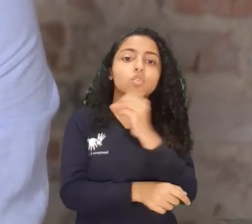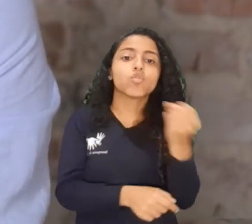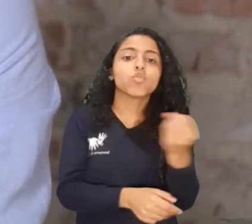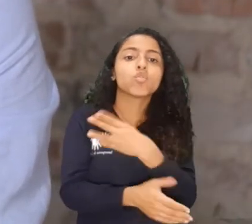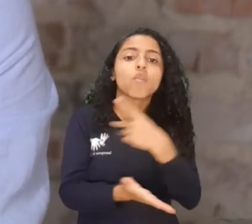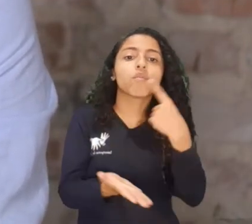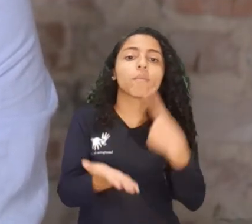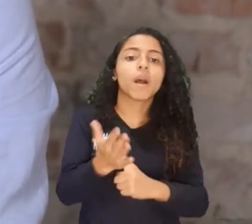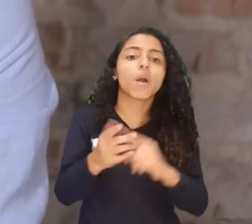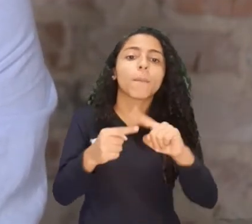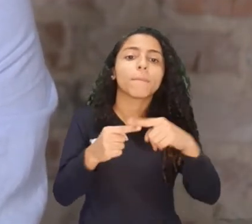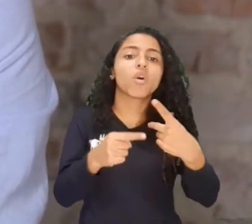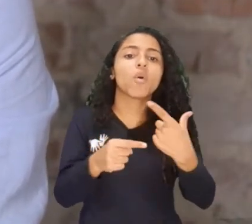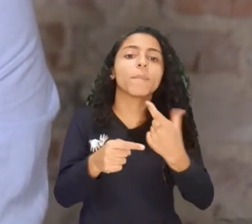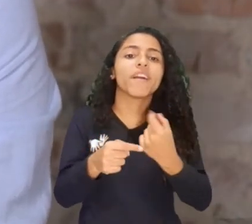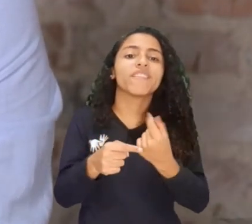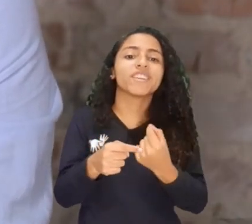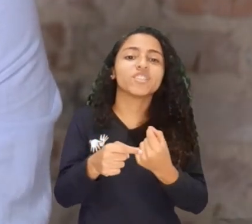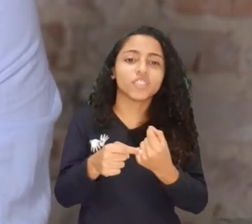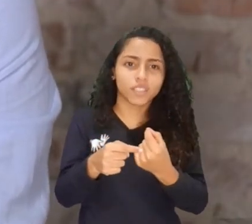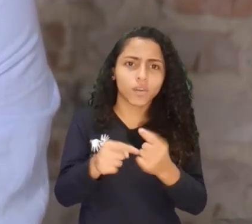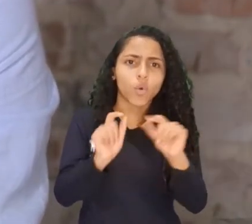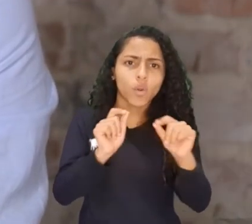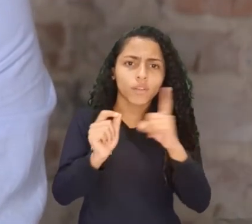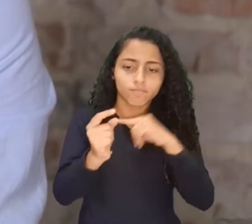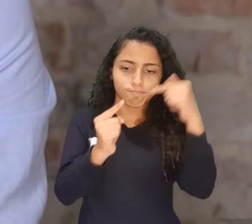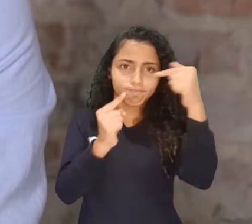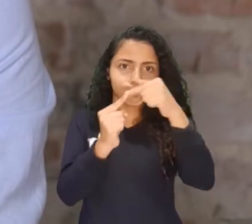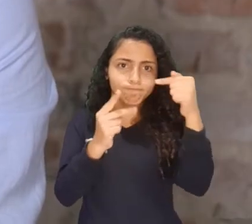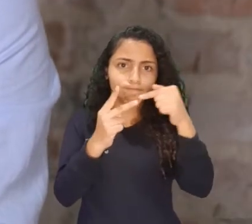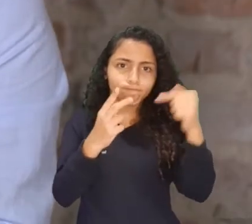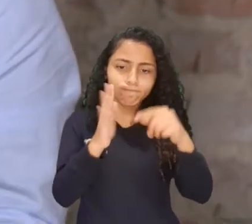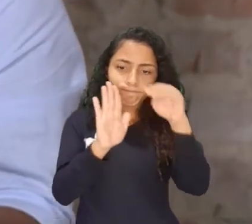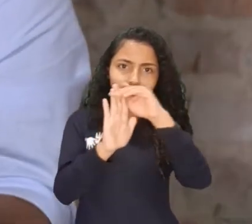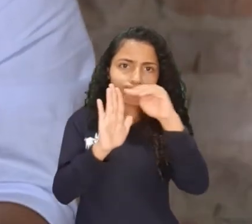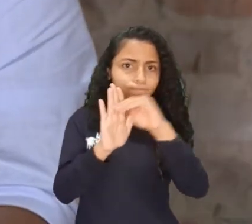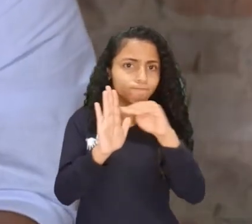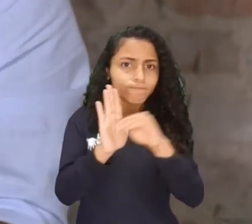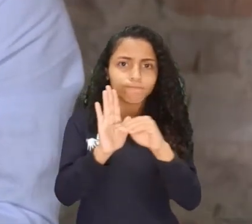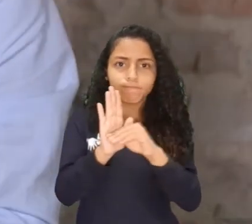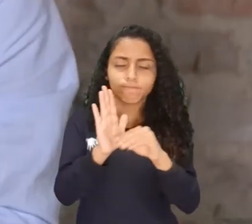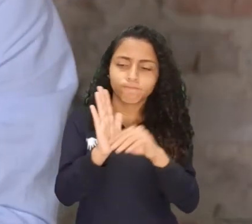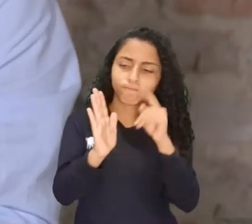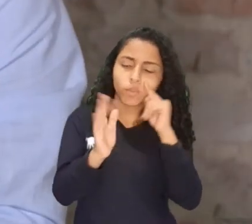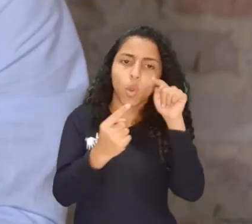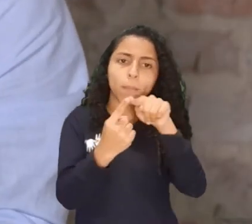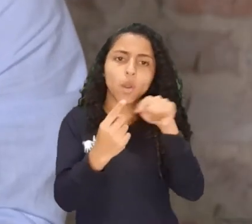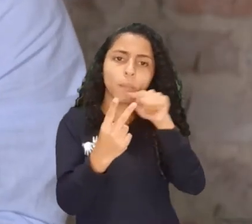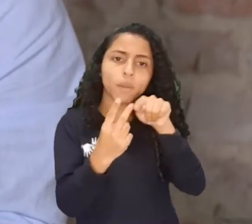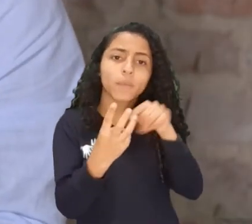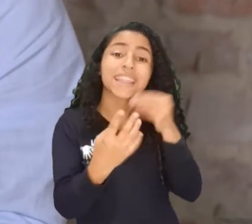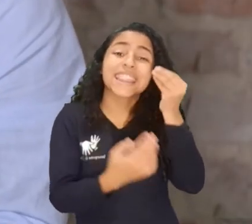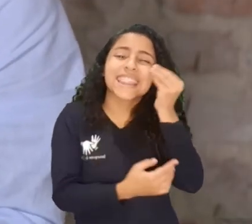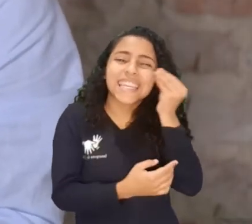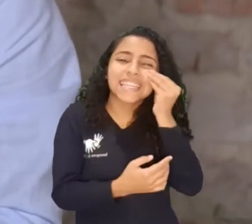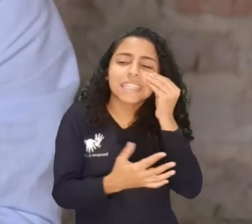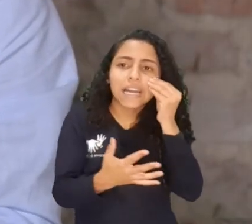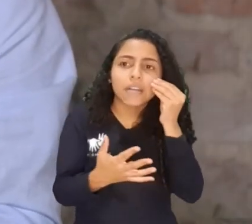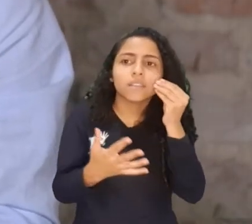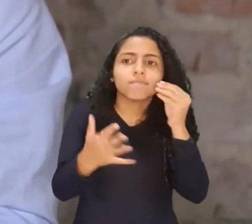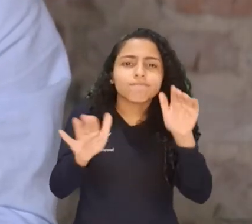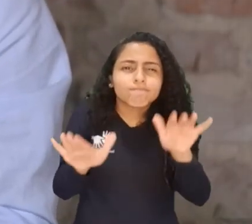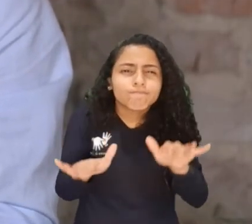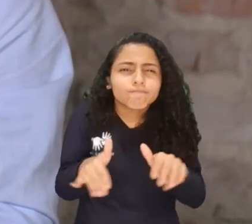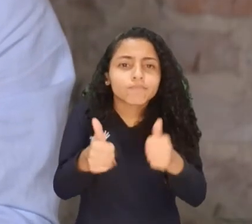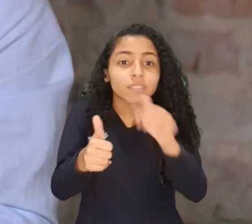há uma série de metas para a conservação da biodiversidade, dos ecossistemas e para a recuperação das áreas que estão degradadas e proteção